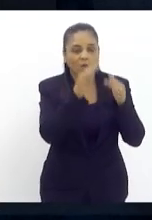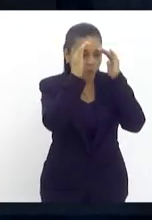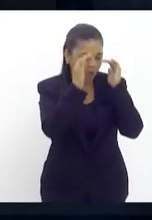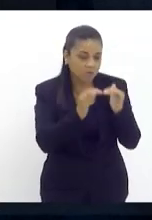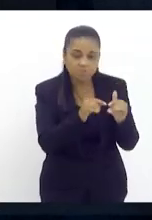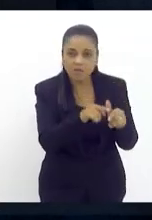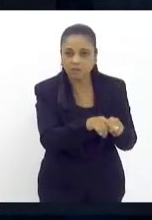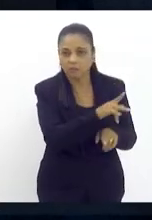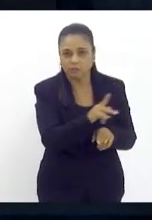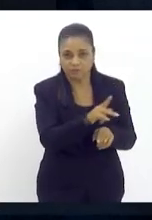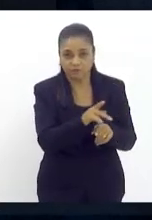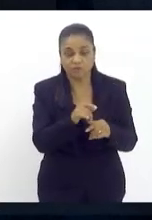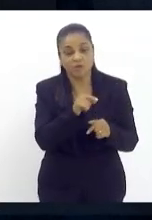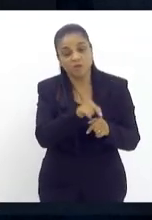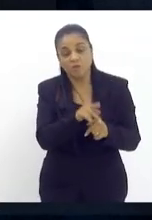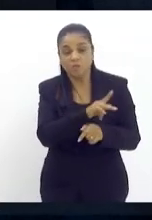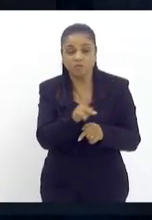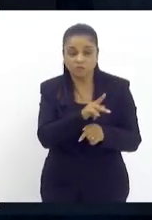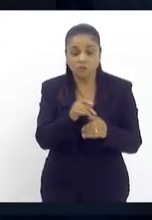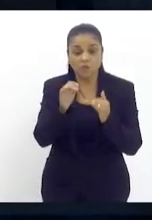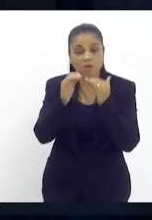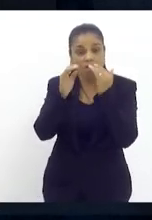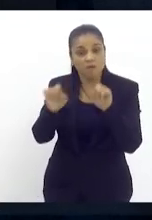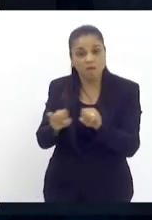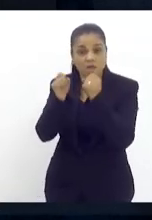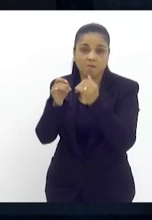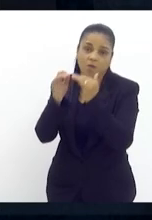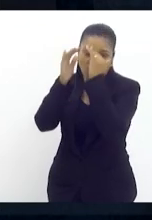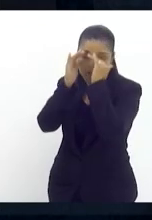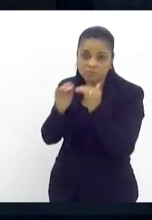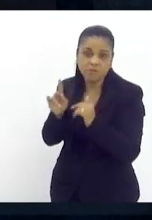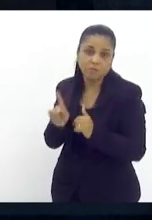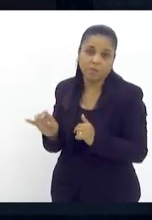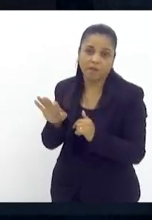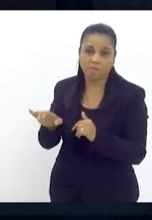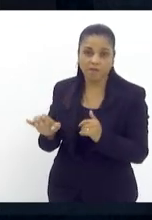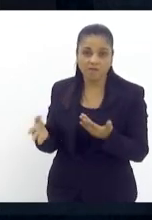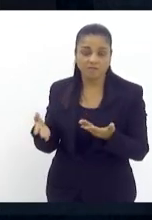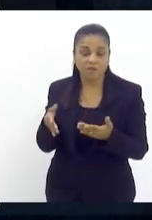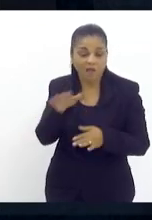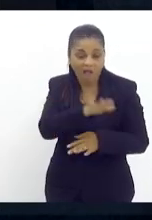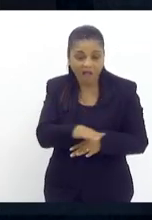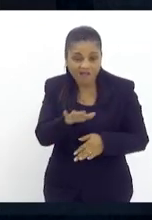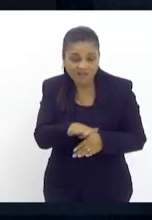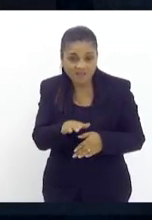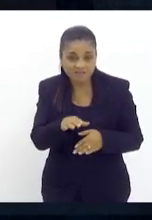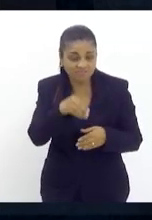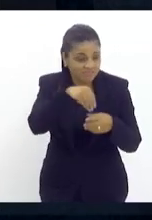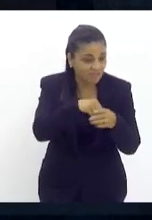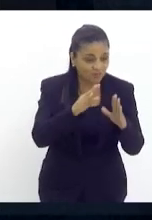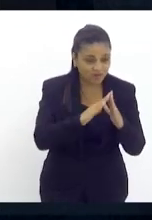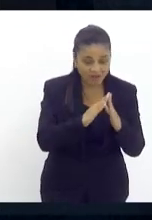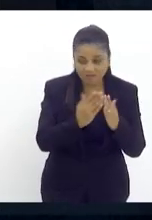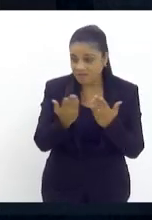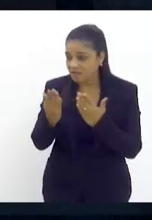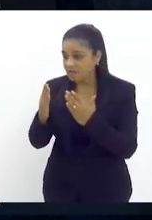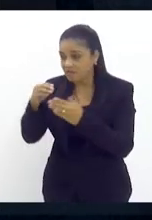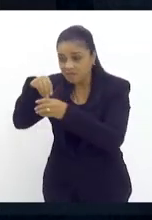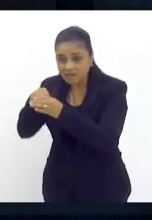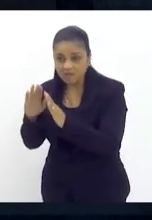a autoridade dos pais. Então, essa criança dentro da escola e dentro de casa, ela está perdida, ela está